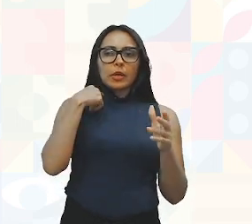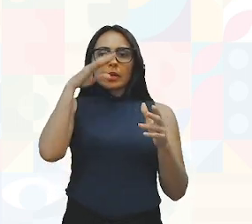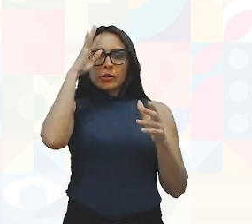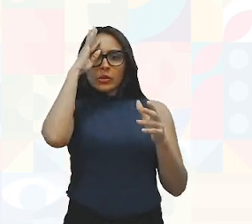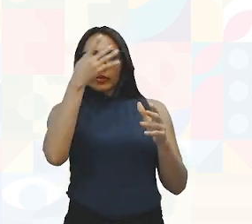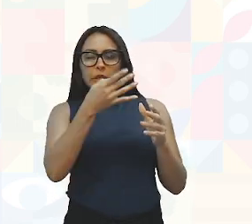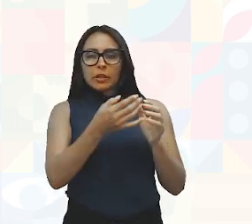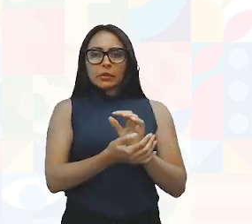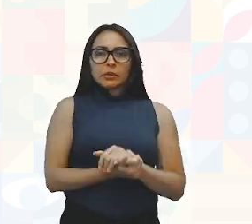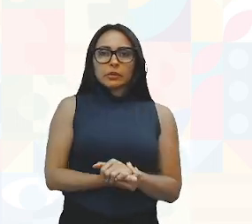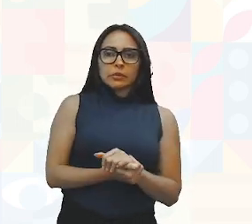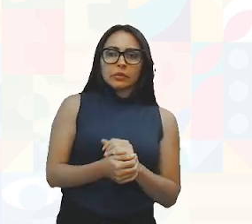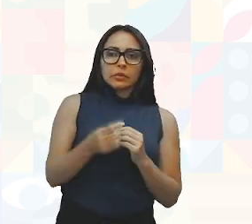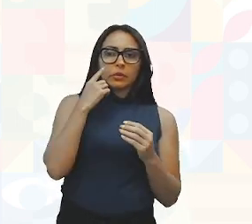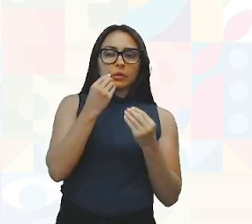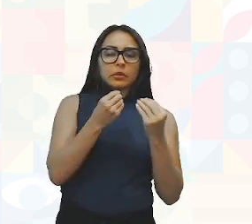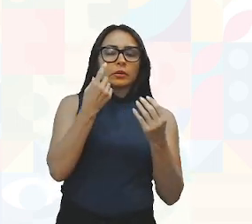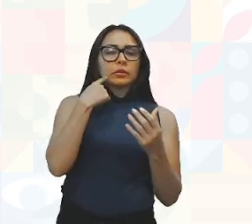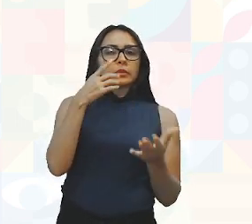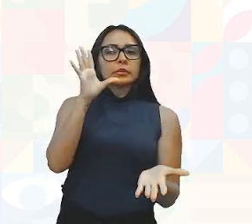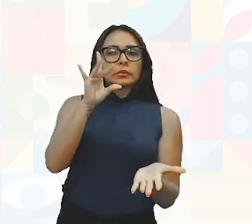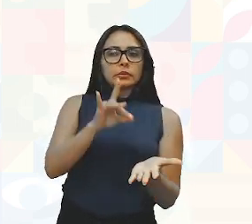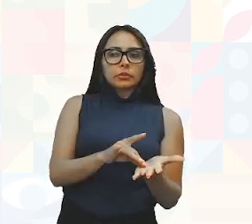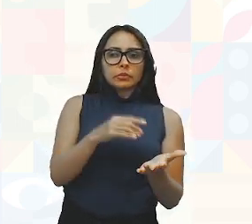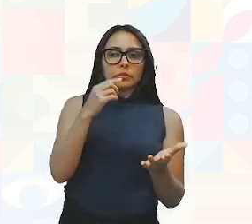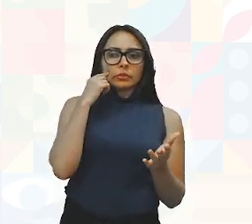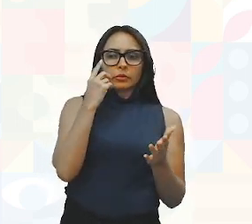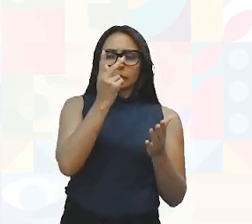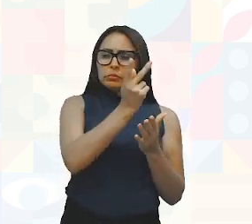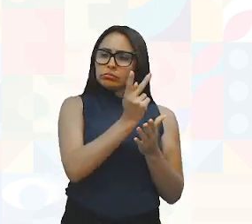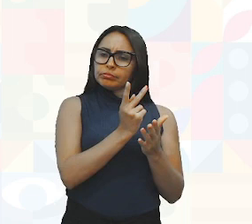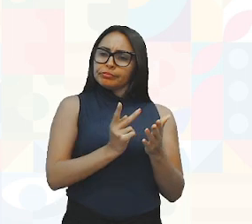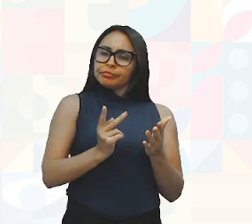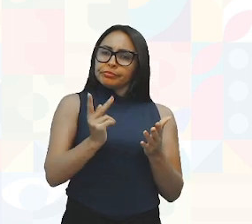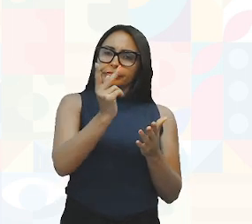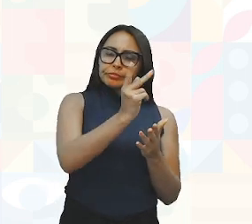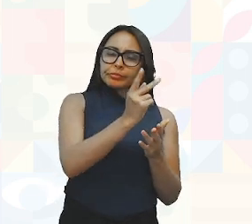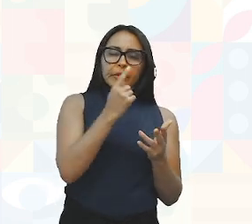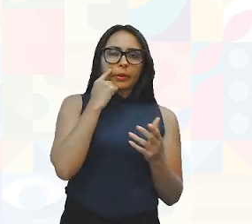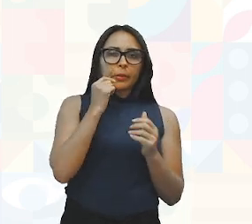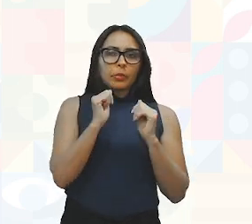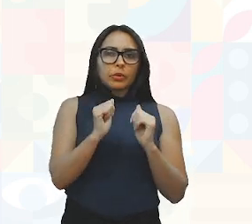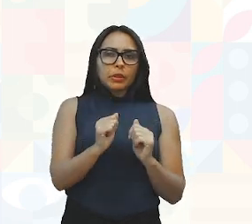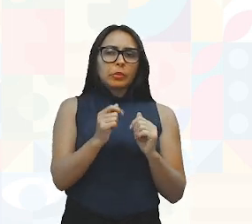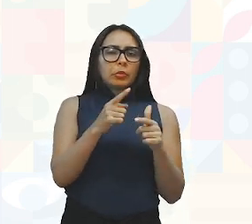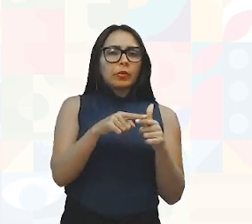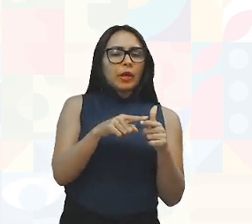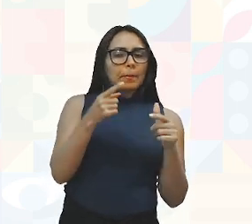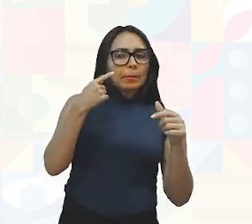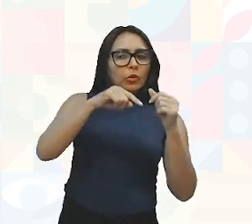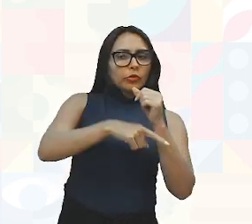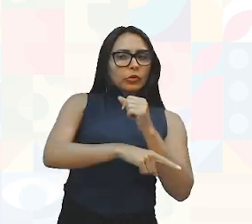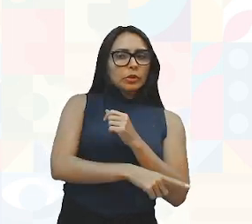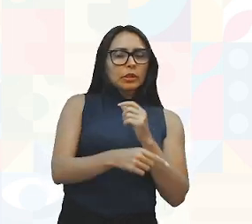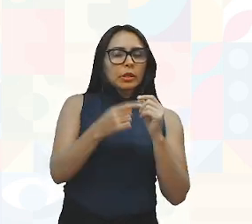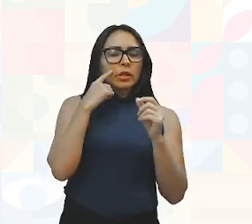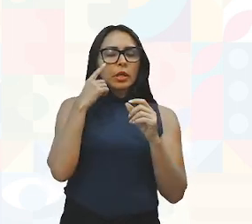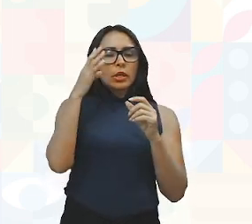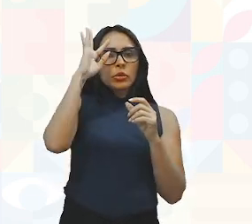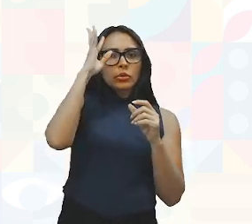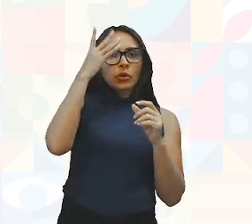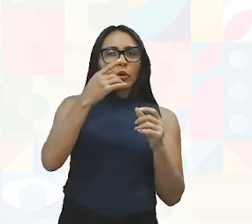na realidade, um mapa onde você vai poder navegar pelo problema e resolvê-lo de maneira mais